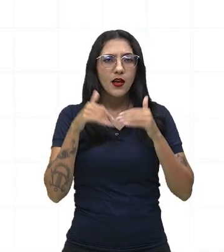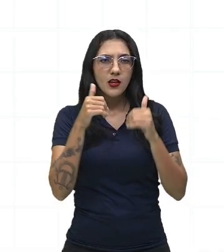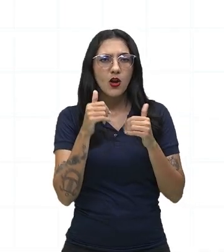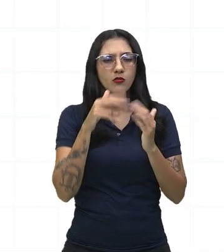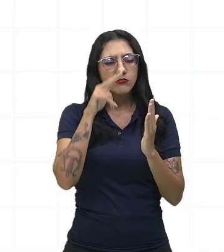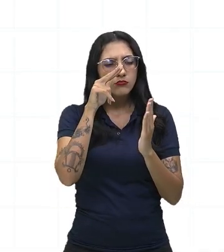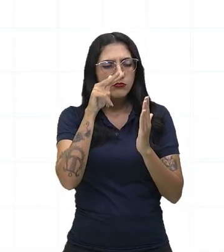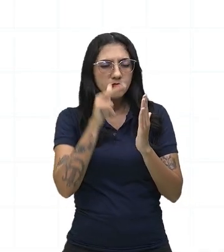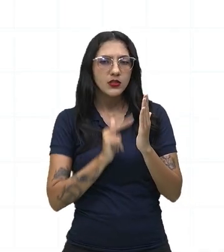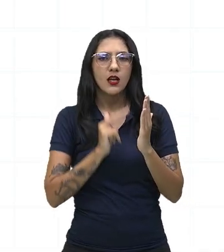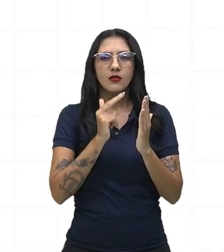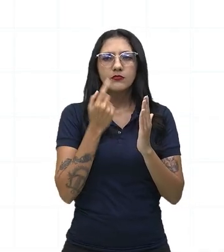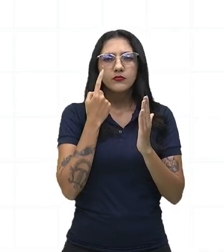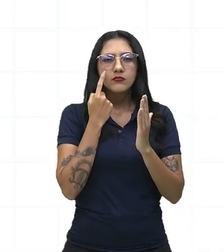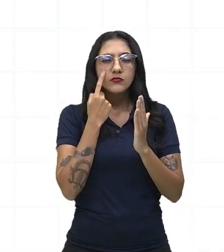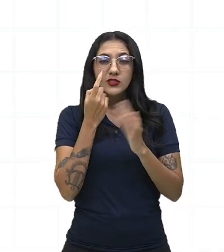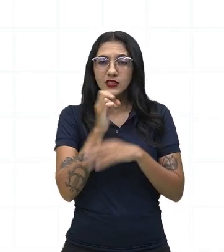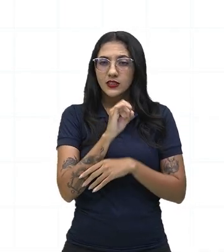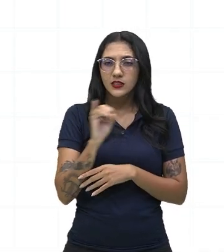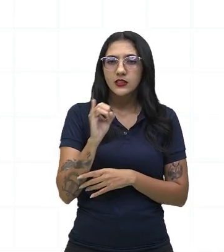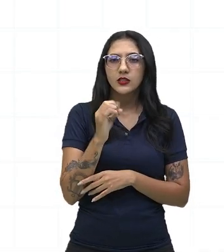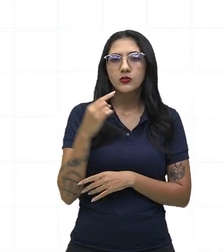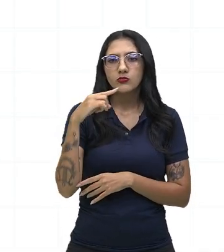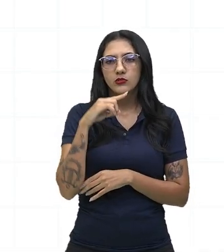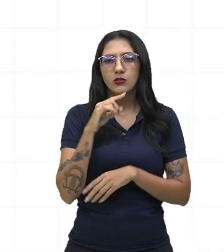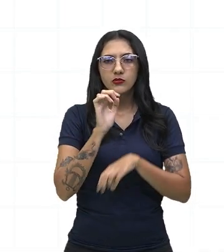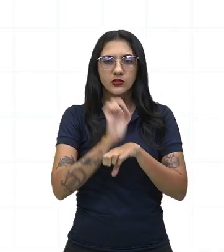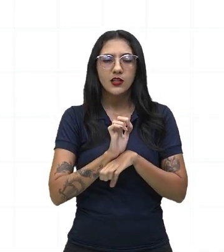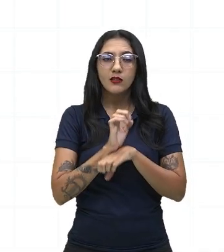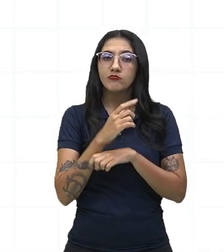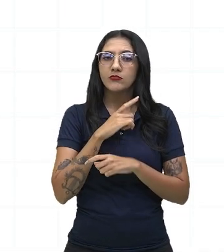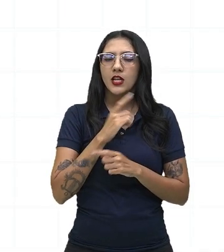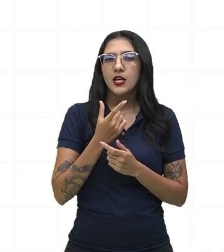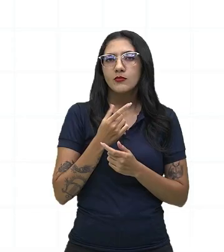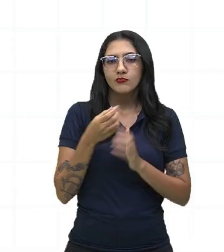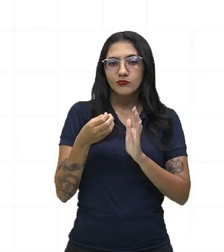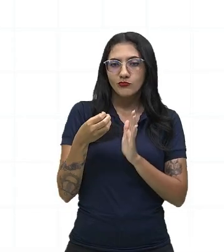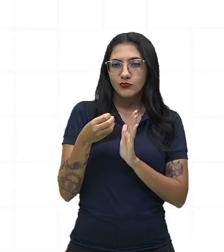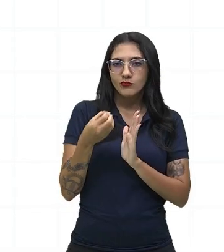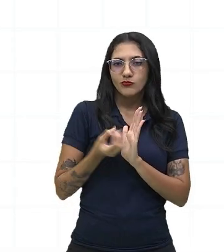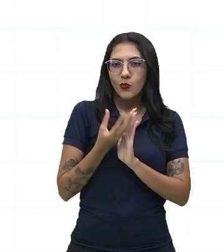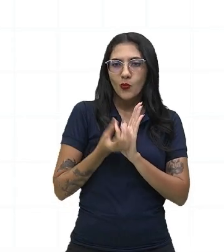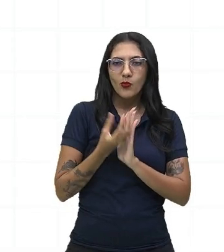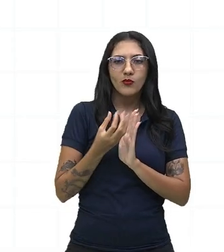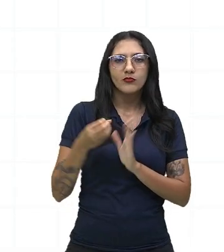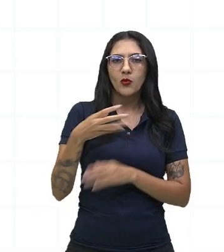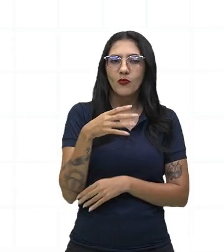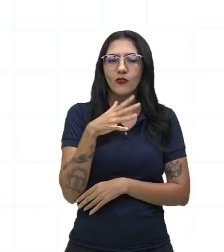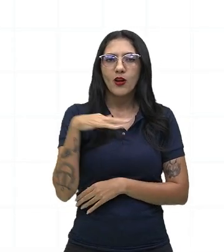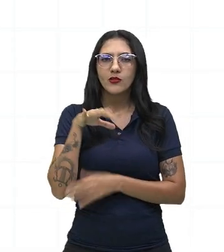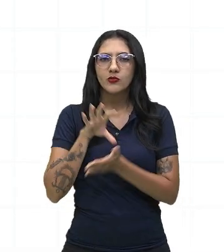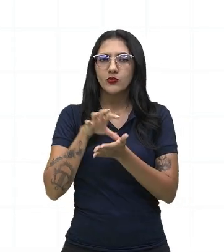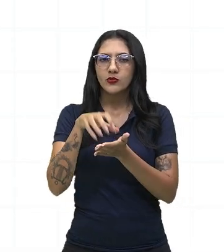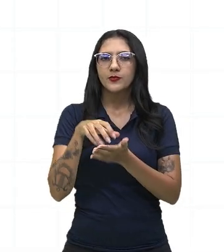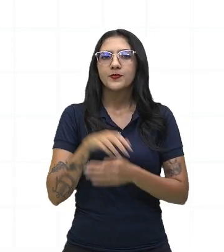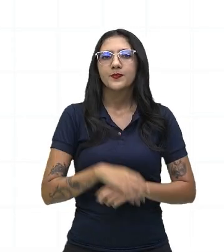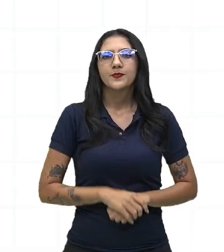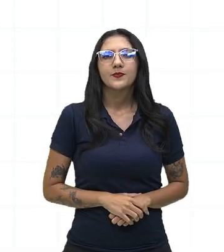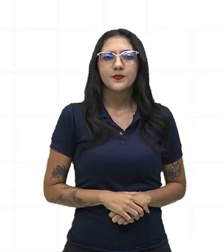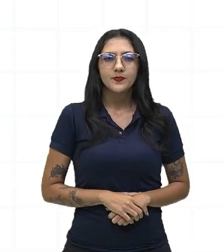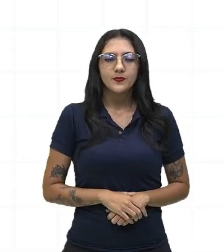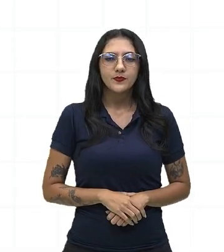conferir se no seu estado foi criado aí um novo distrito, tá bom? Vamos